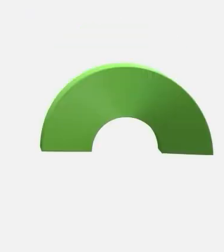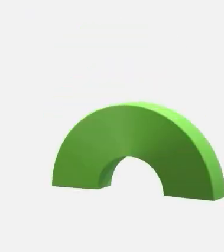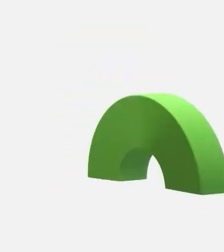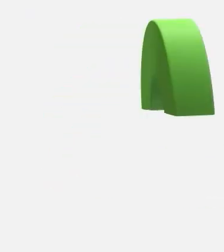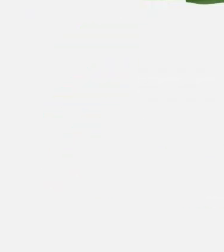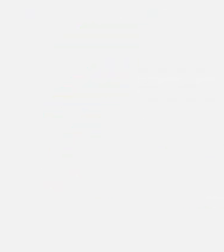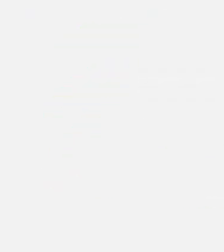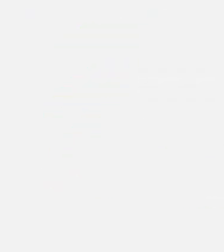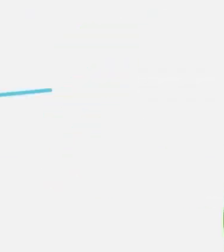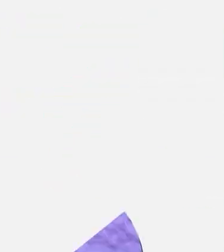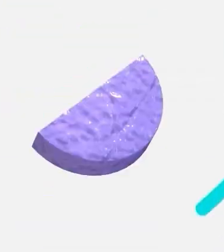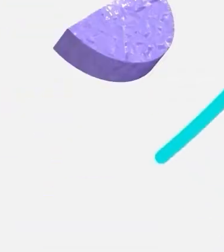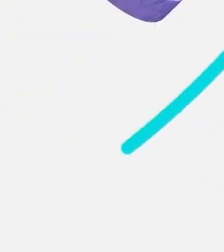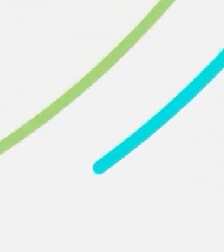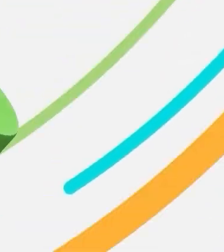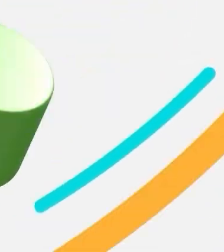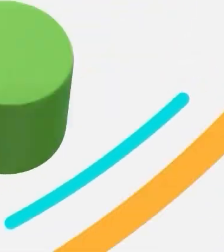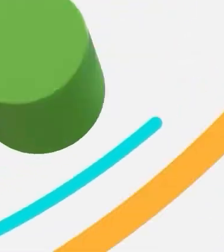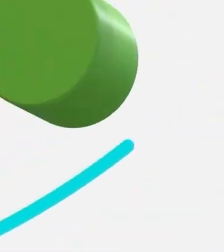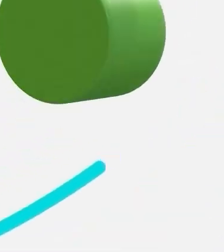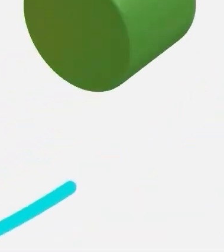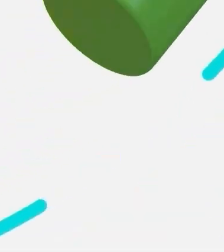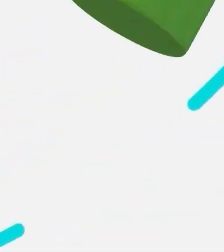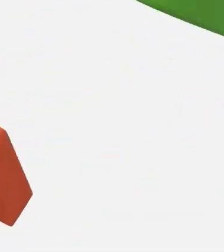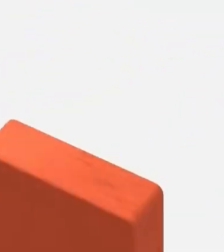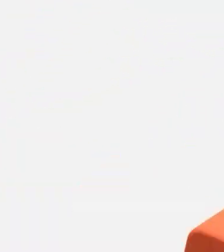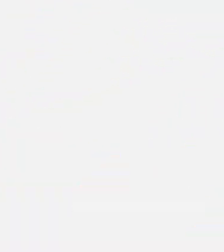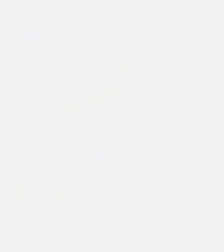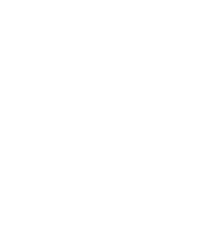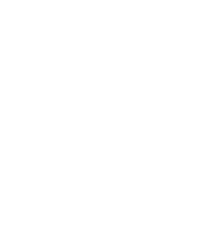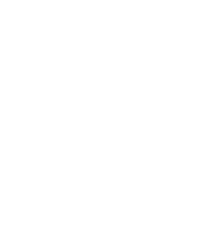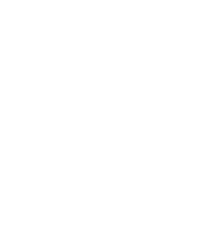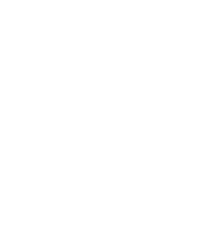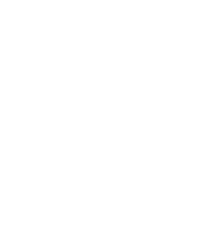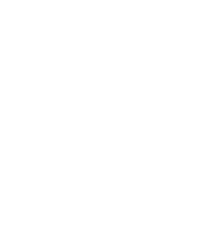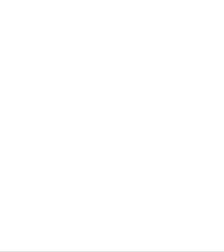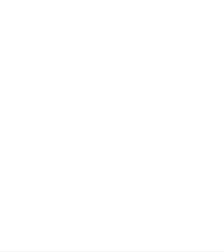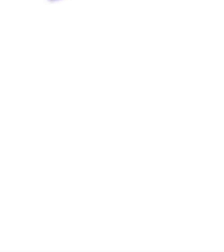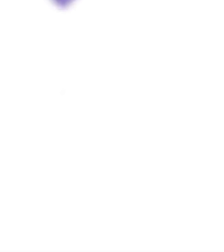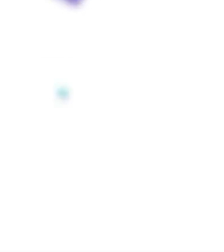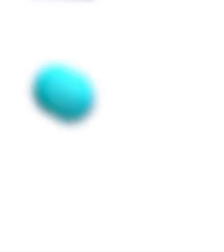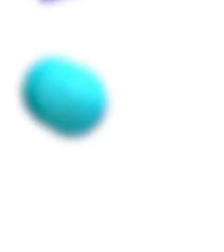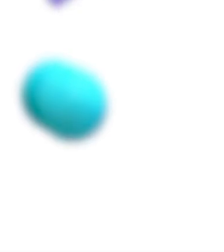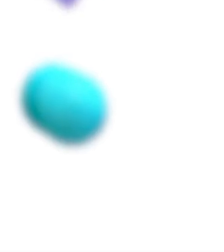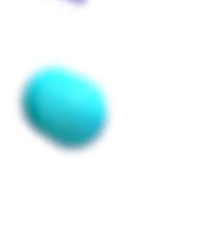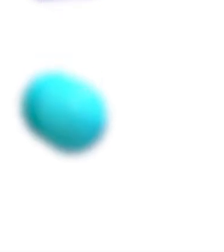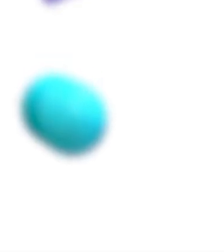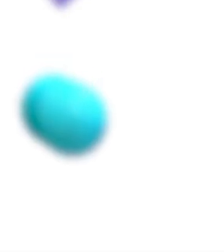Yeah.